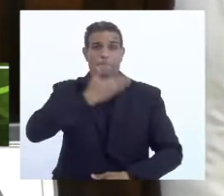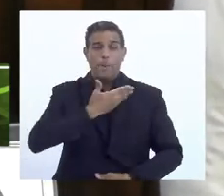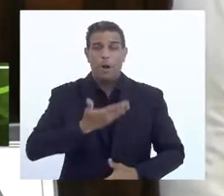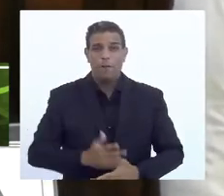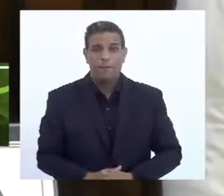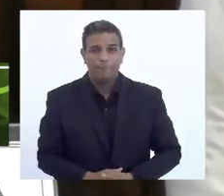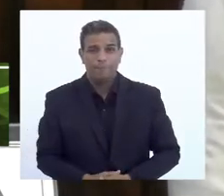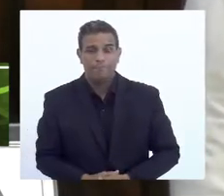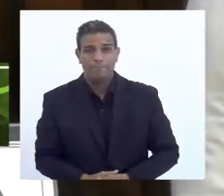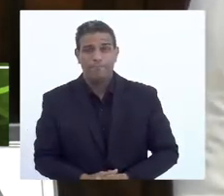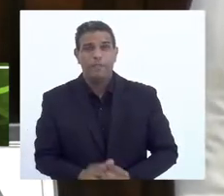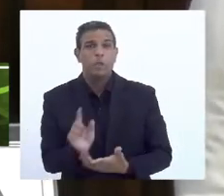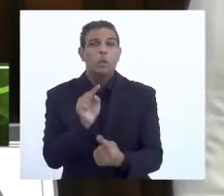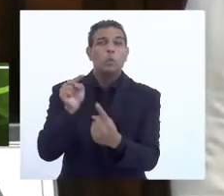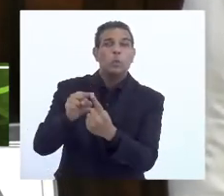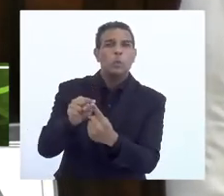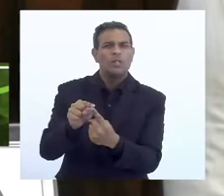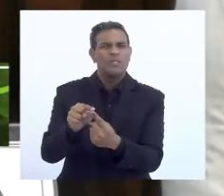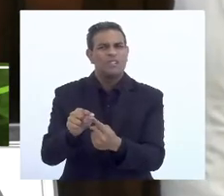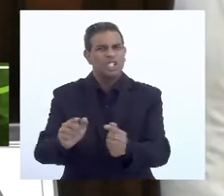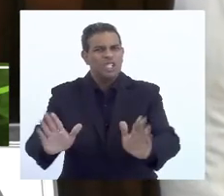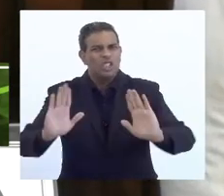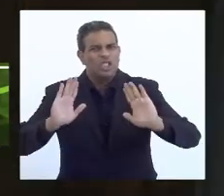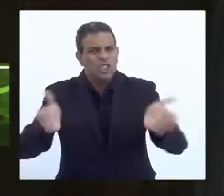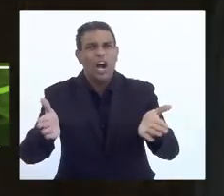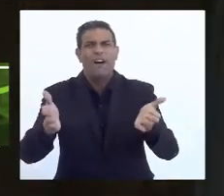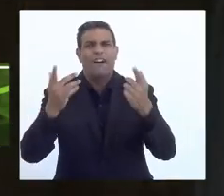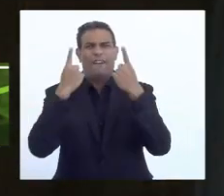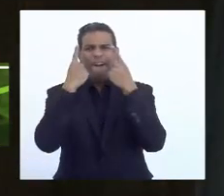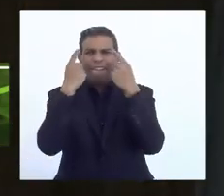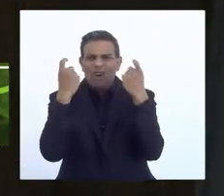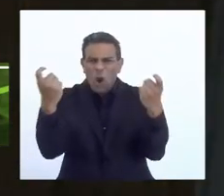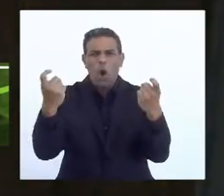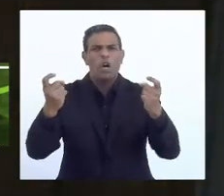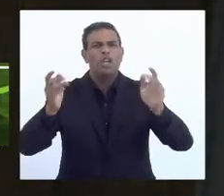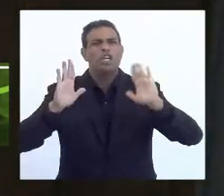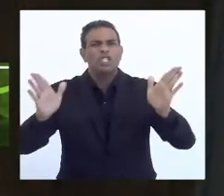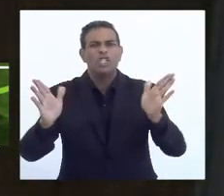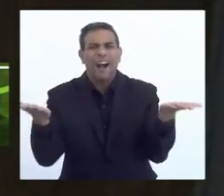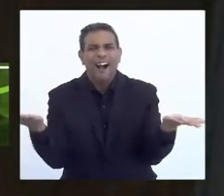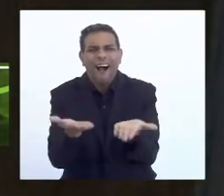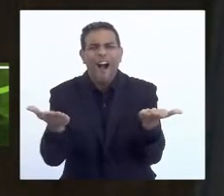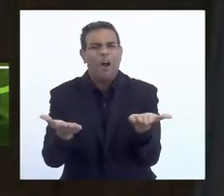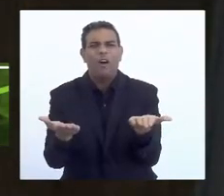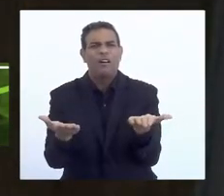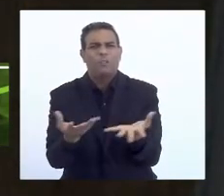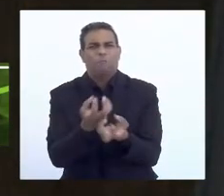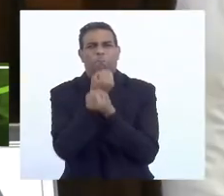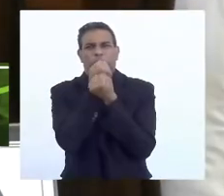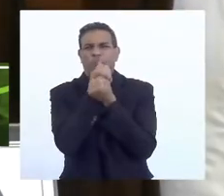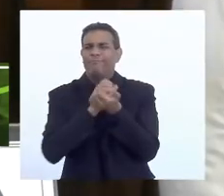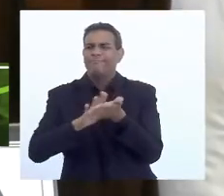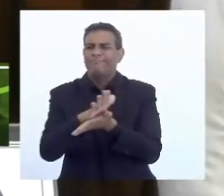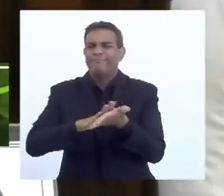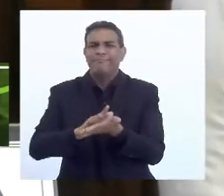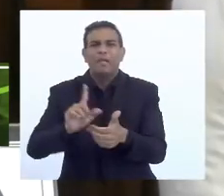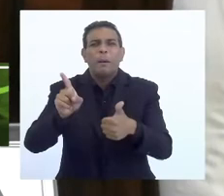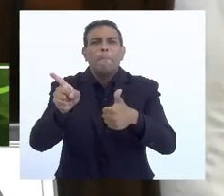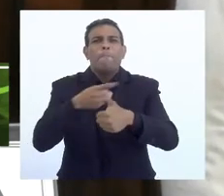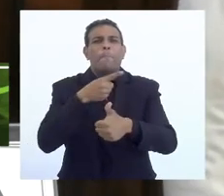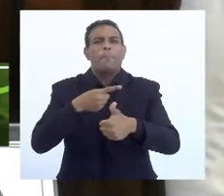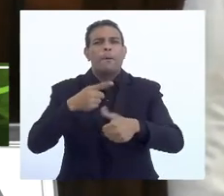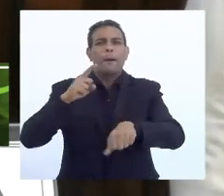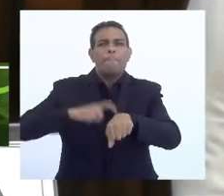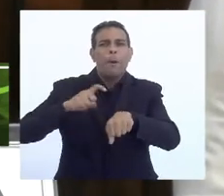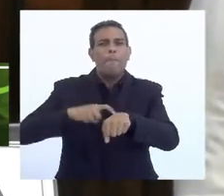quê? Porque nunca foi tão violento, mas nunca foi tão pouco solitário. É a primeira vez que nós podemos